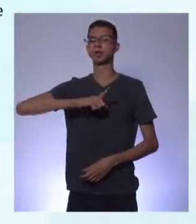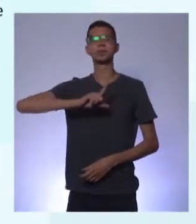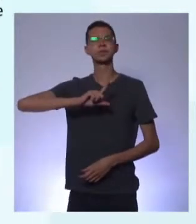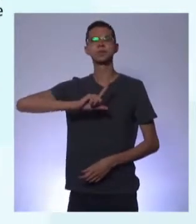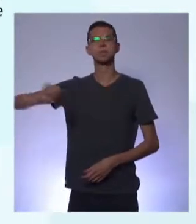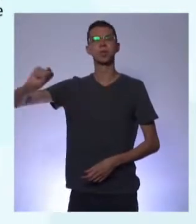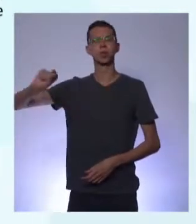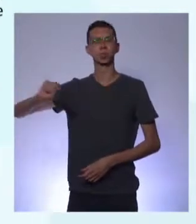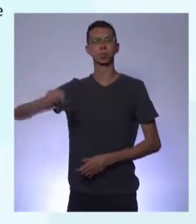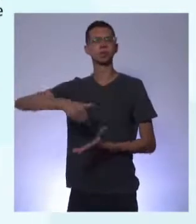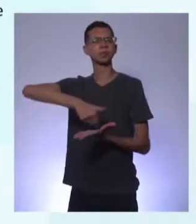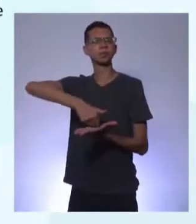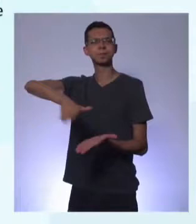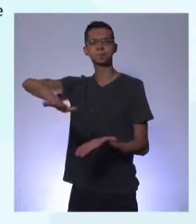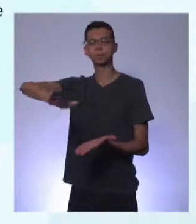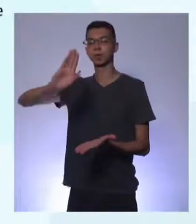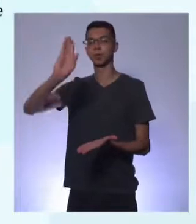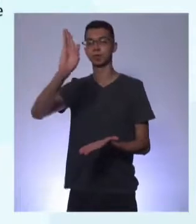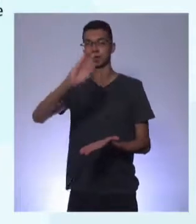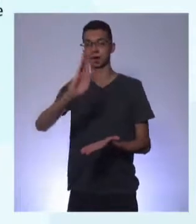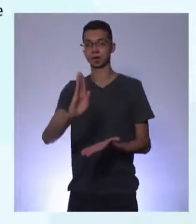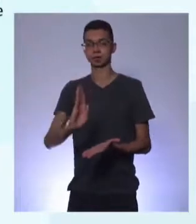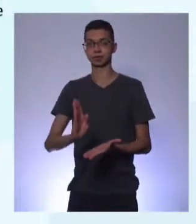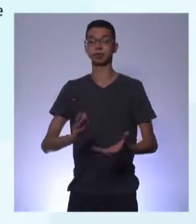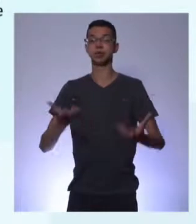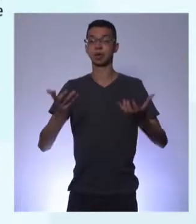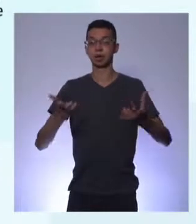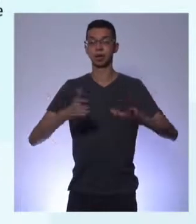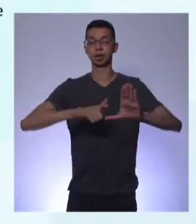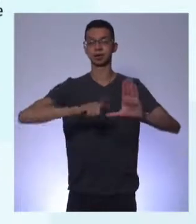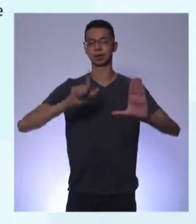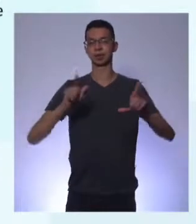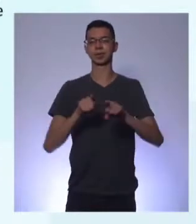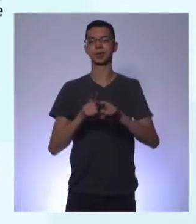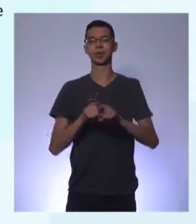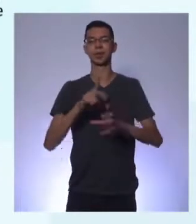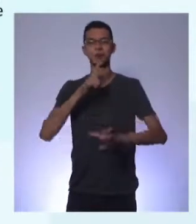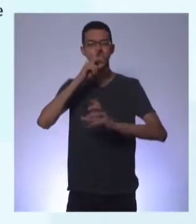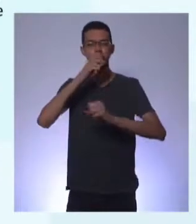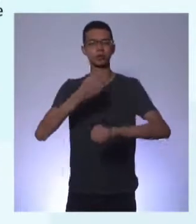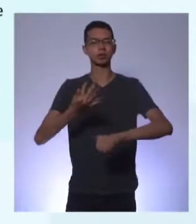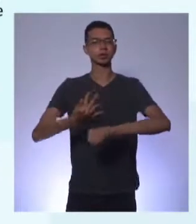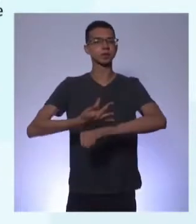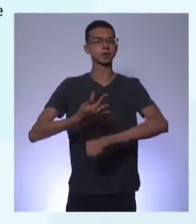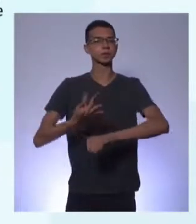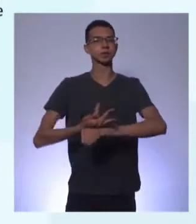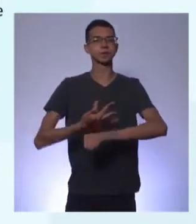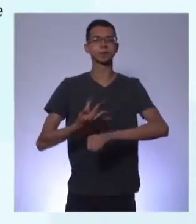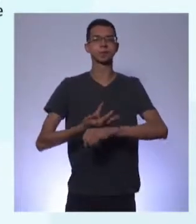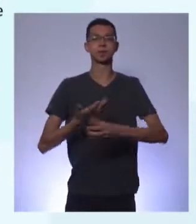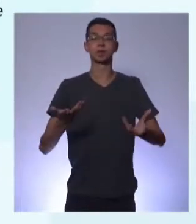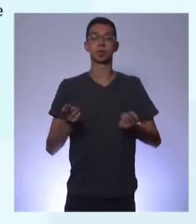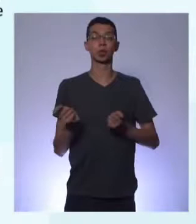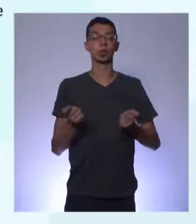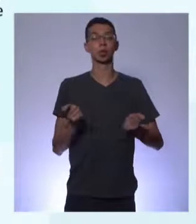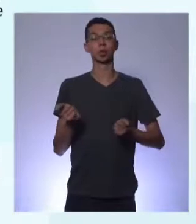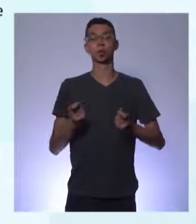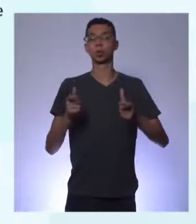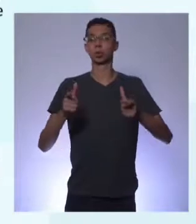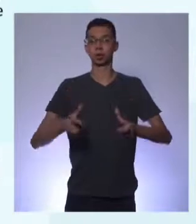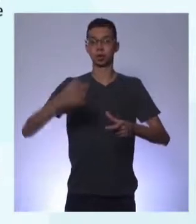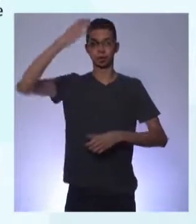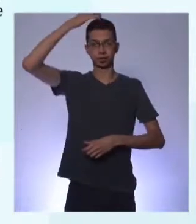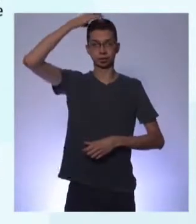entre os brasileiros pós-independência e as forças de resistência, as forças que queriam manter a unidade da